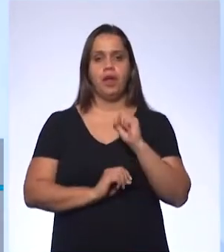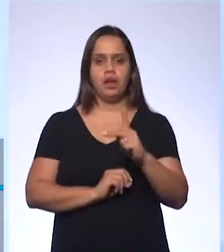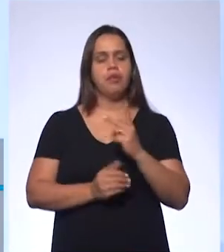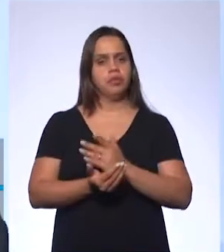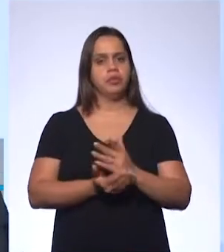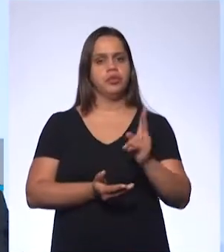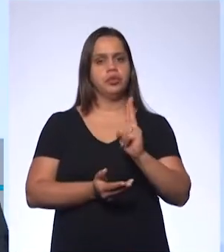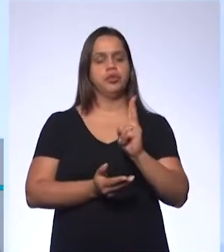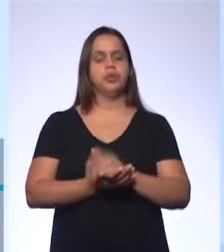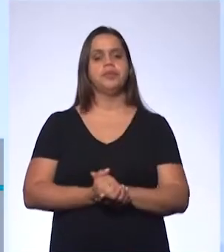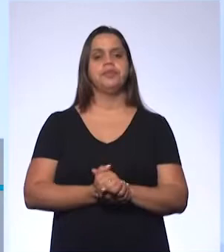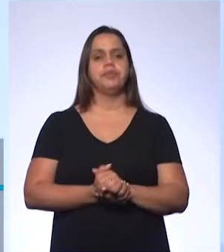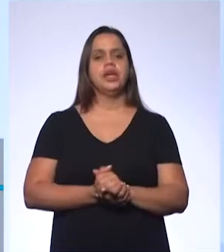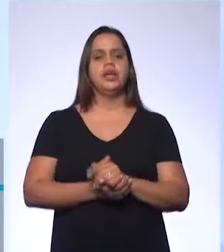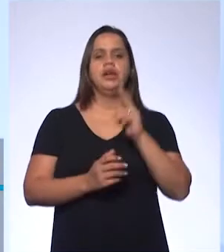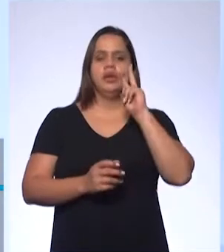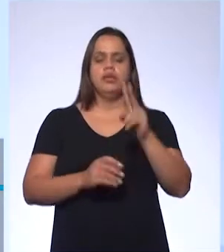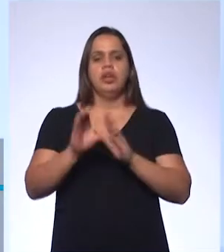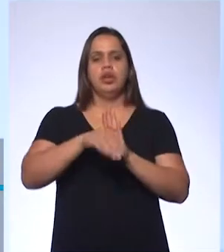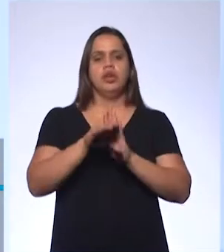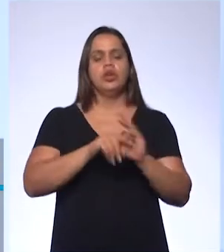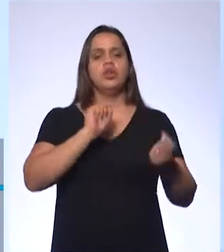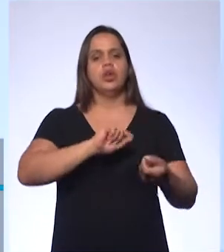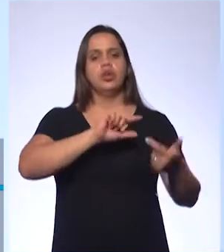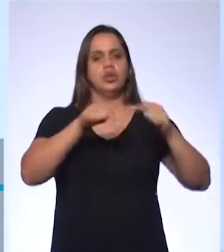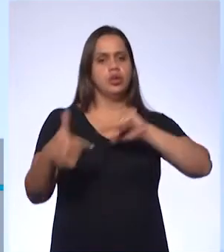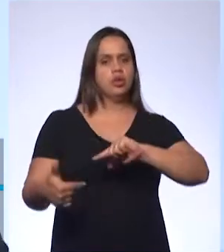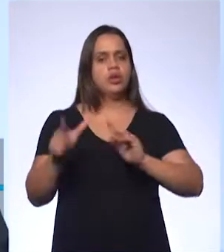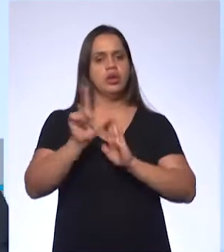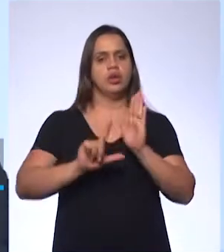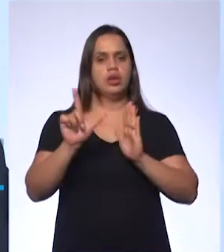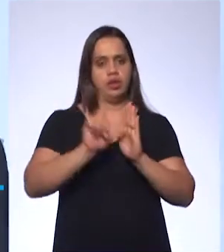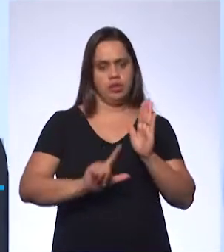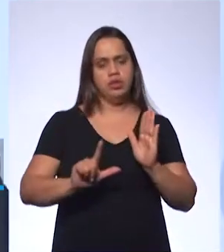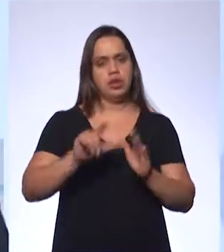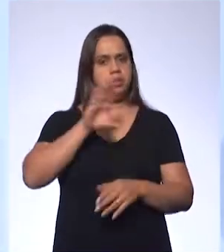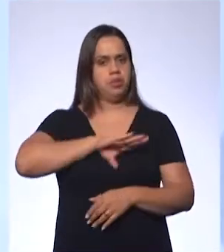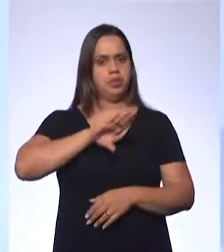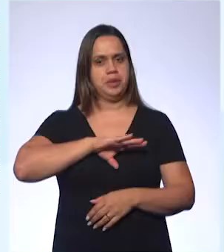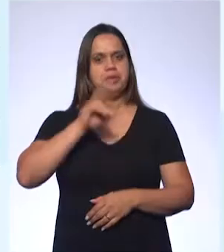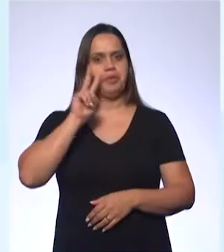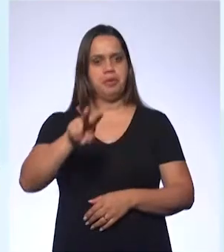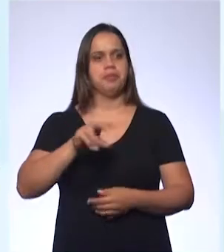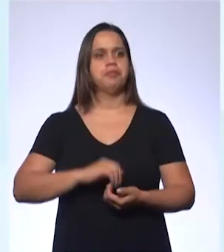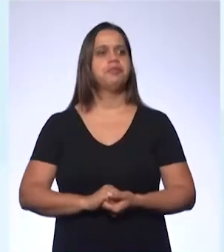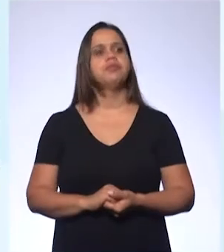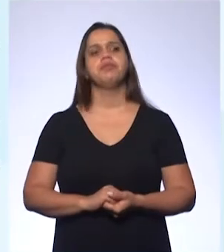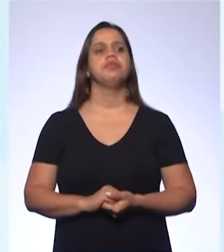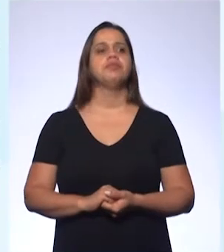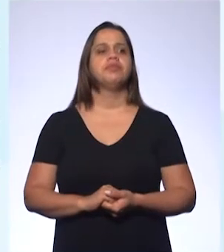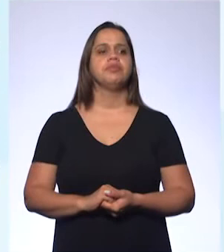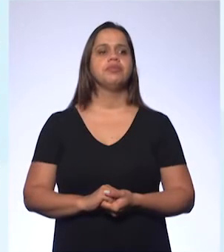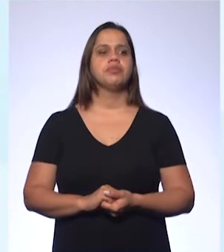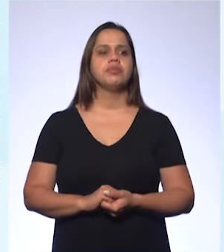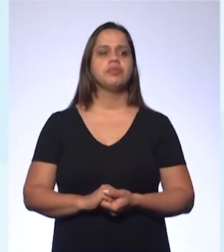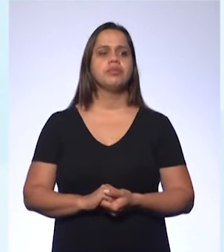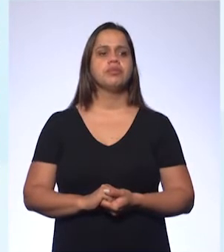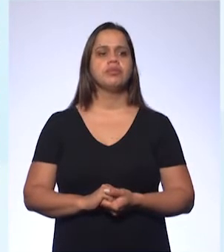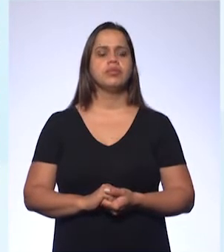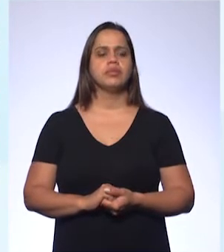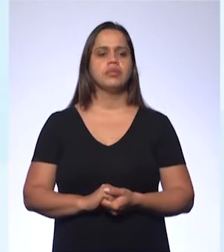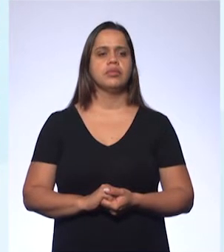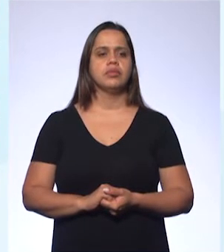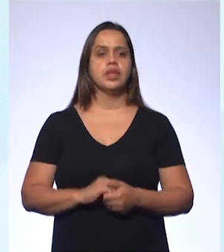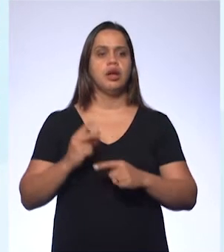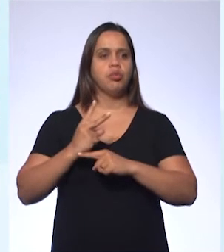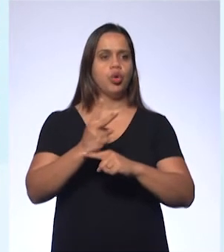Vamos conhecer agora esse conceito de modernismo na literatura em língua portuguesa. Olha só. Então, buscando a criação de uma